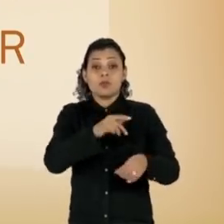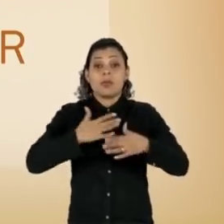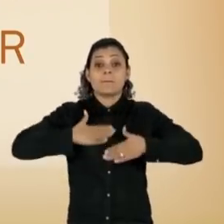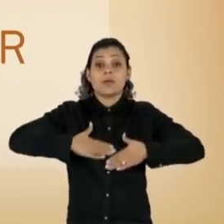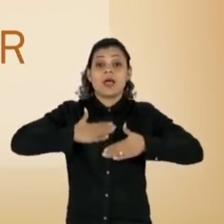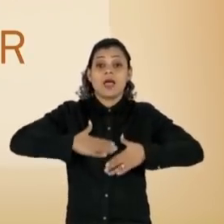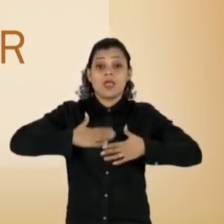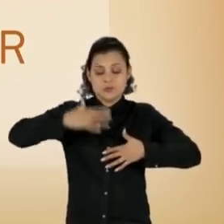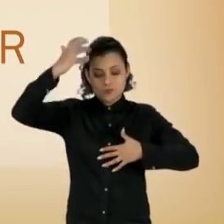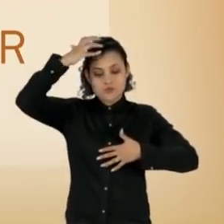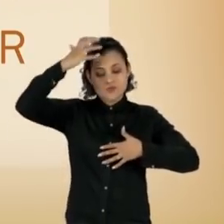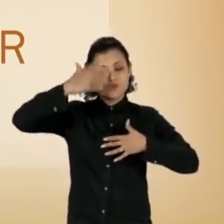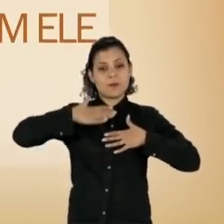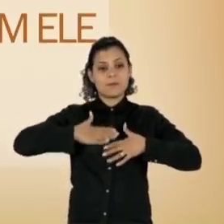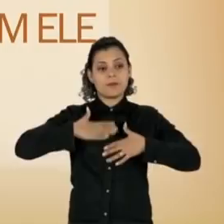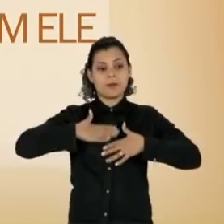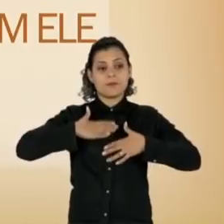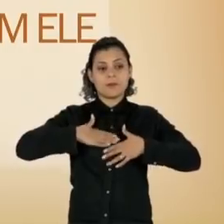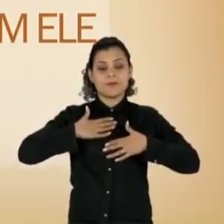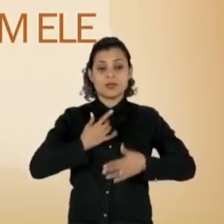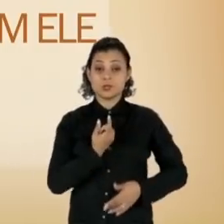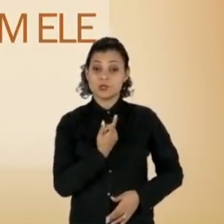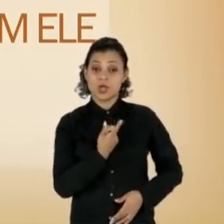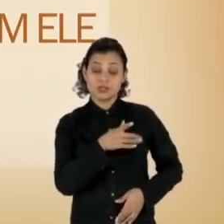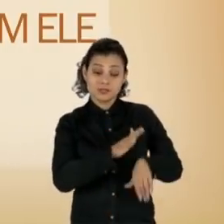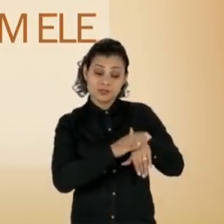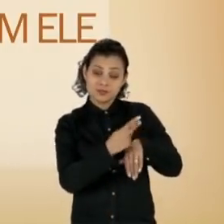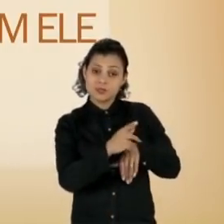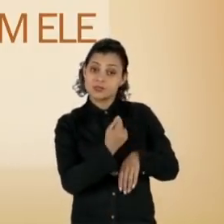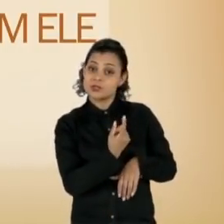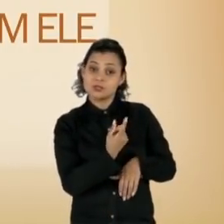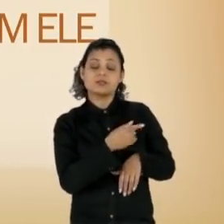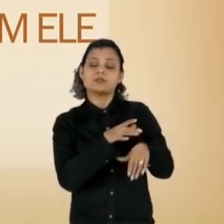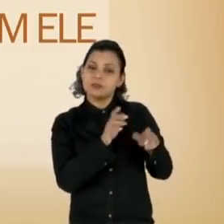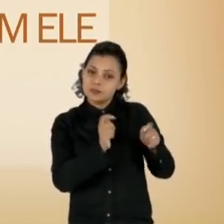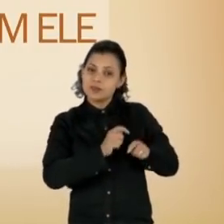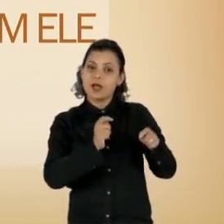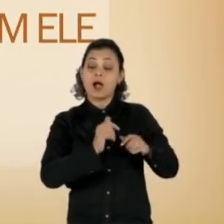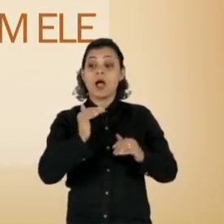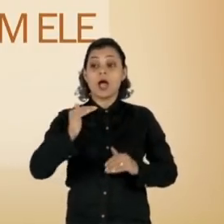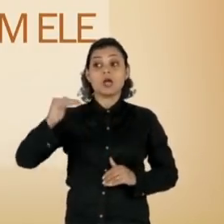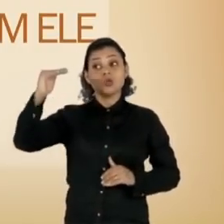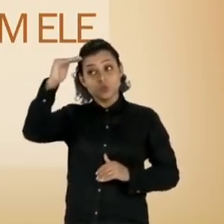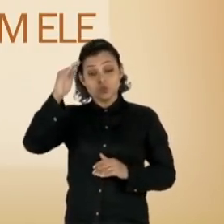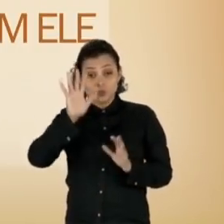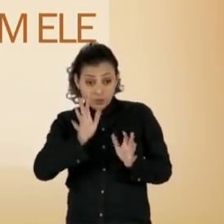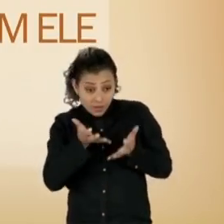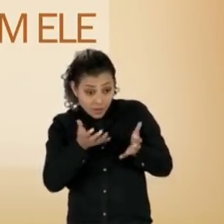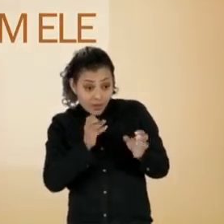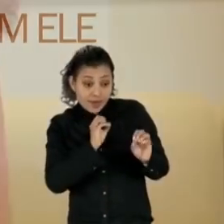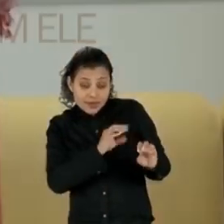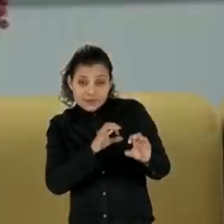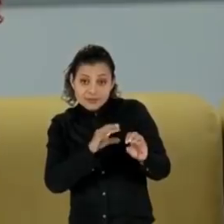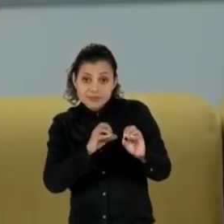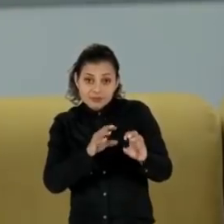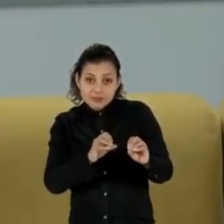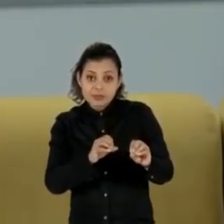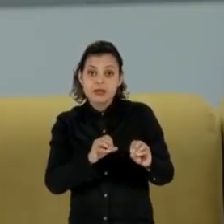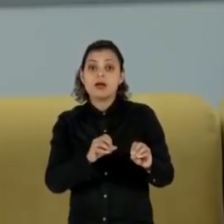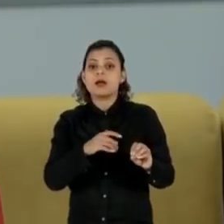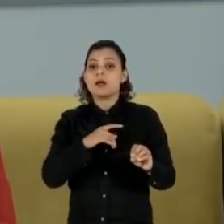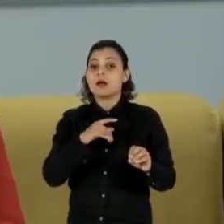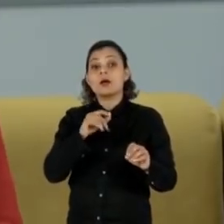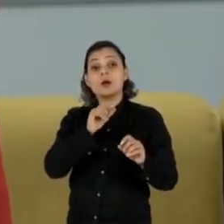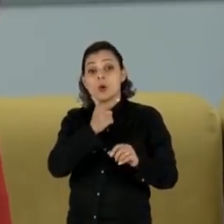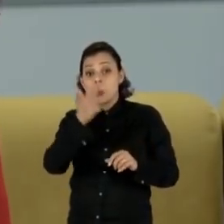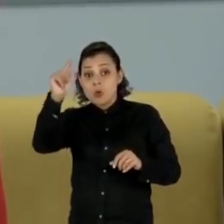ensinar a criança aos poucos tomar banho fazer isso sozinha e que algum adulto que queira ensinar aquilo que não seja um